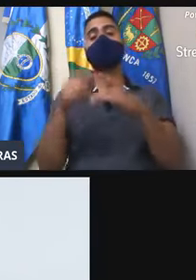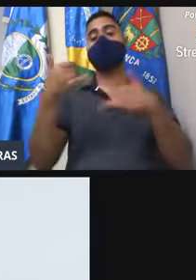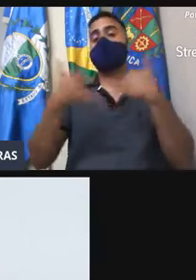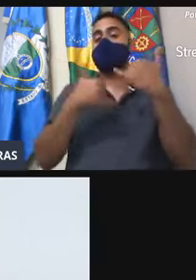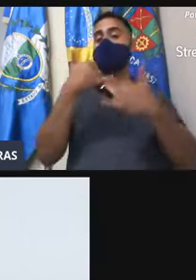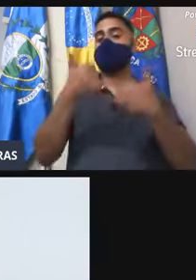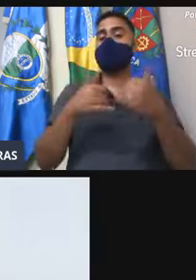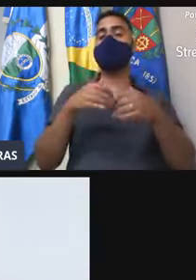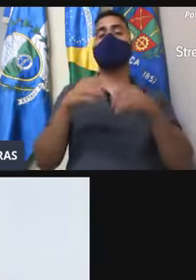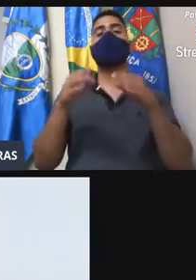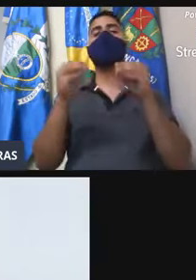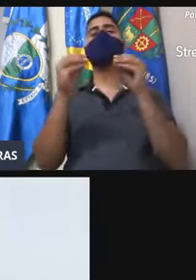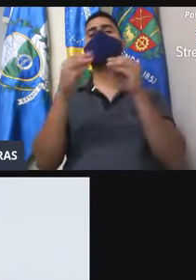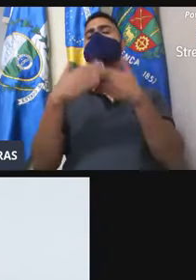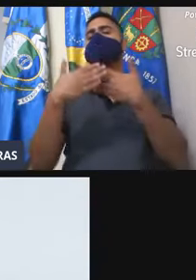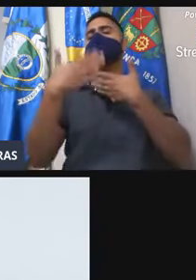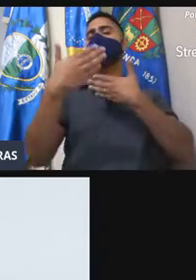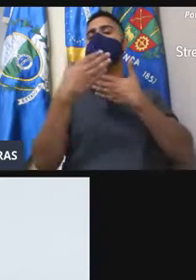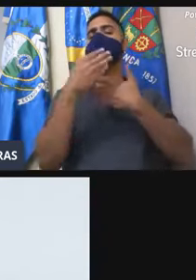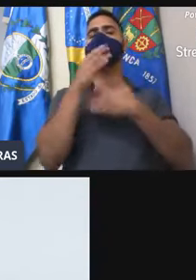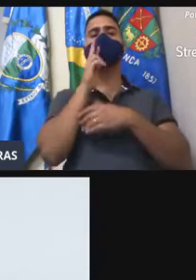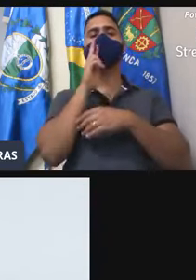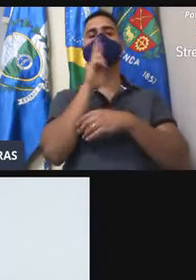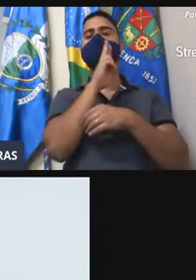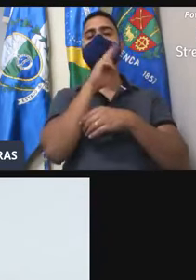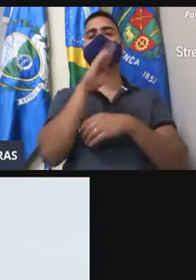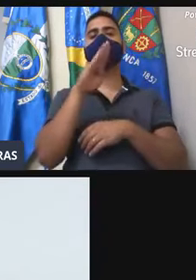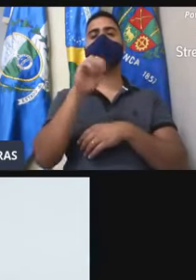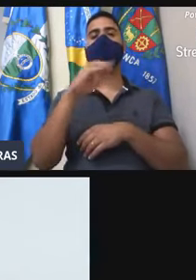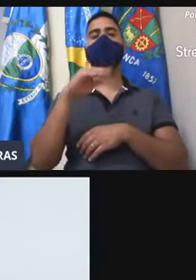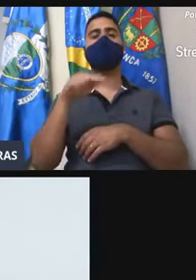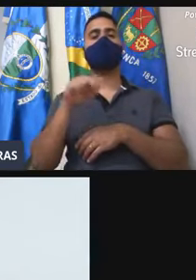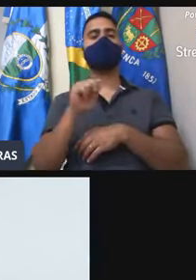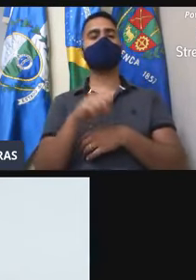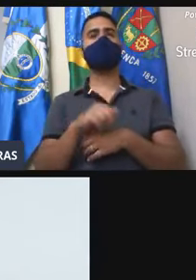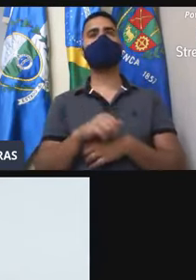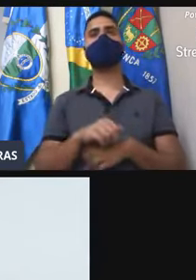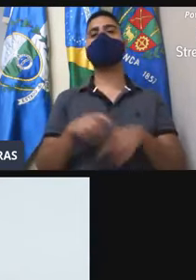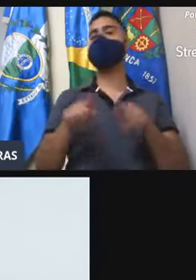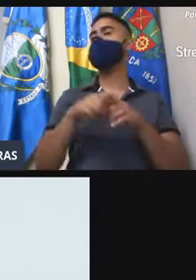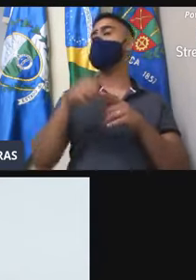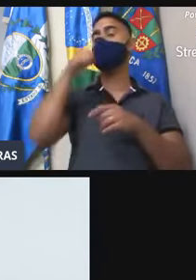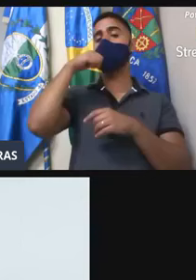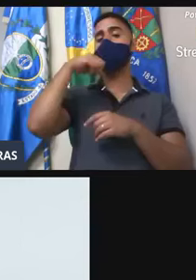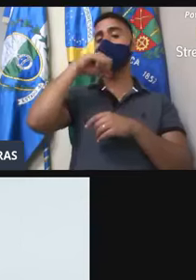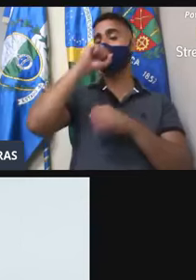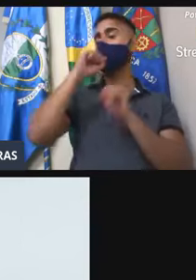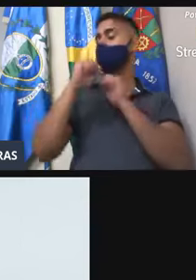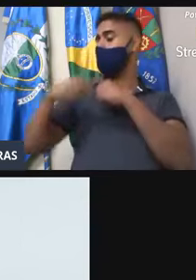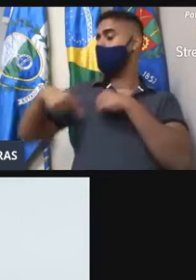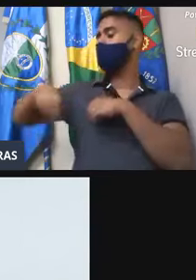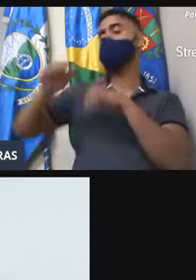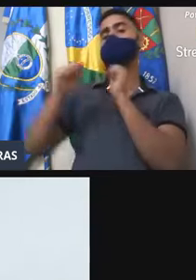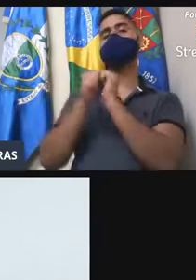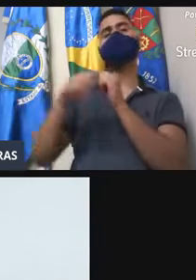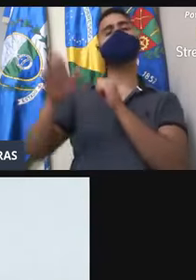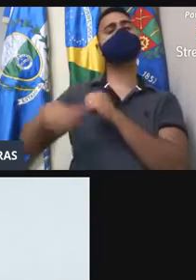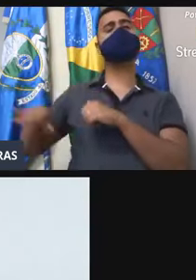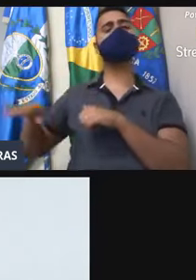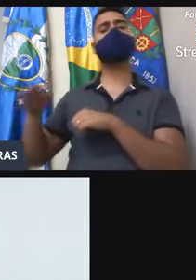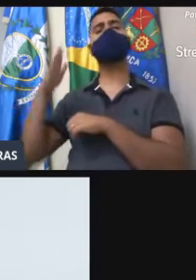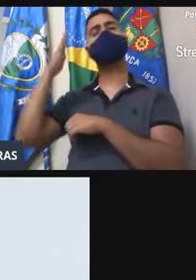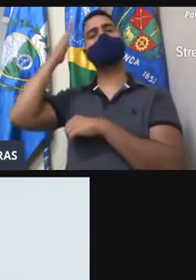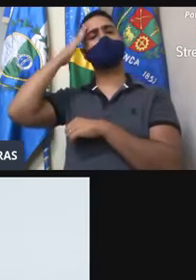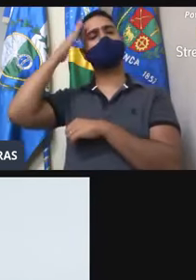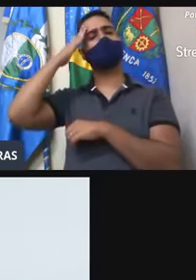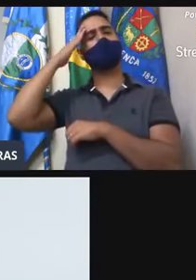ali em frente ao restaurante do Bacana. E vai trazer aí uma opção para as mães levarem as crianças, e a gente conta demais com a compreensão